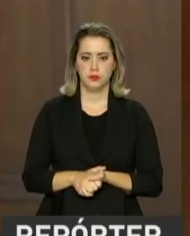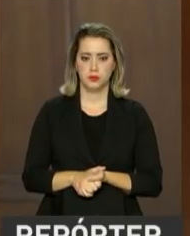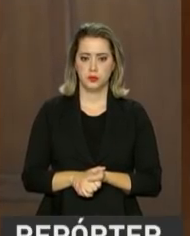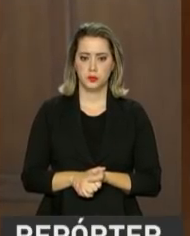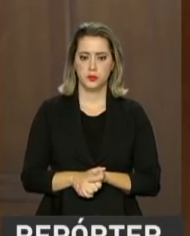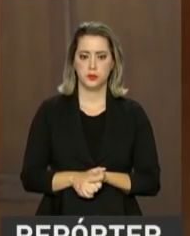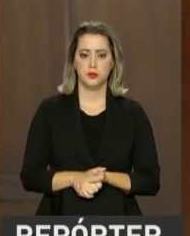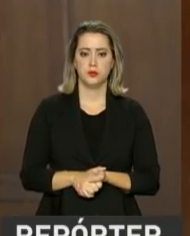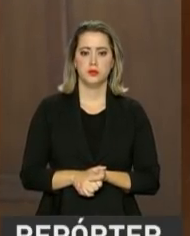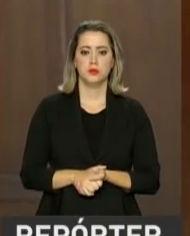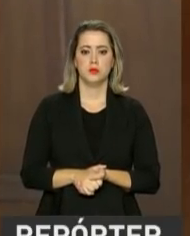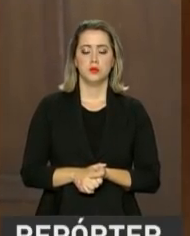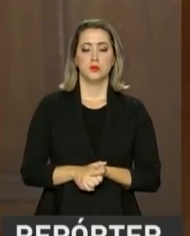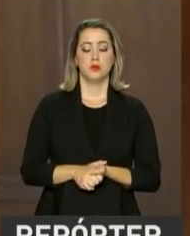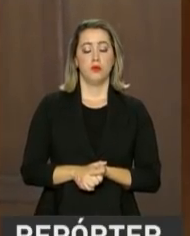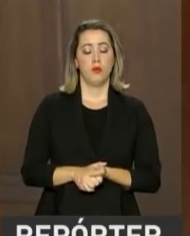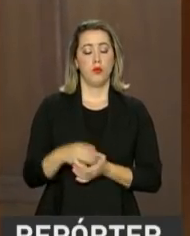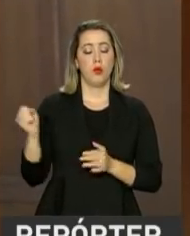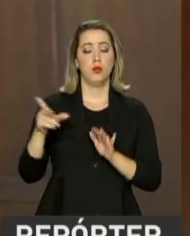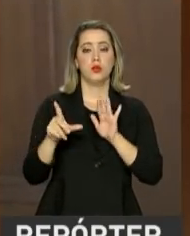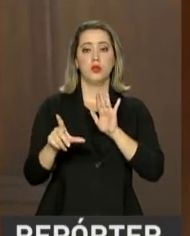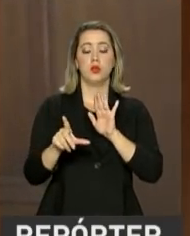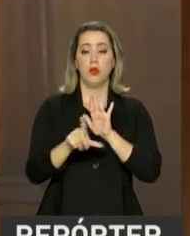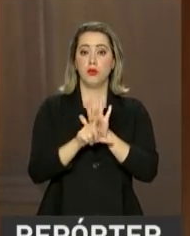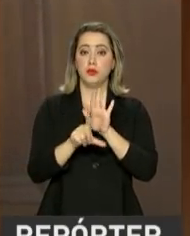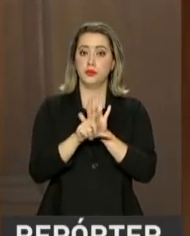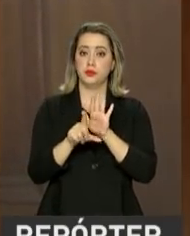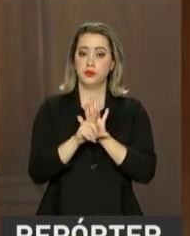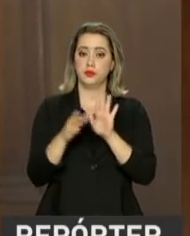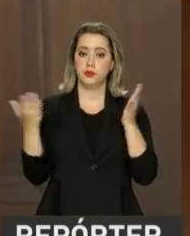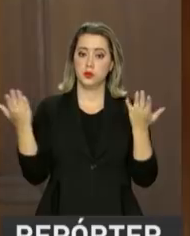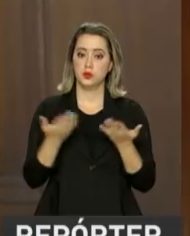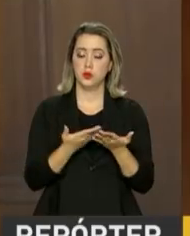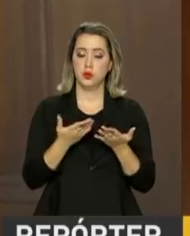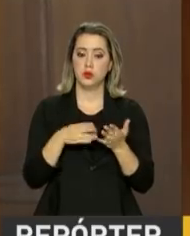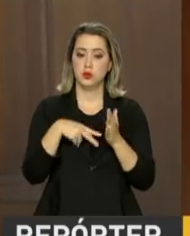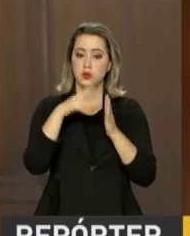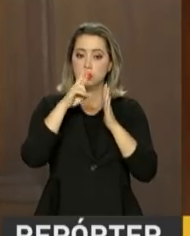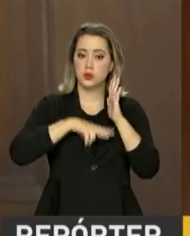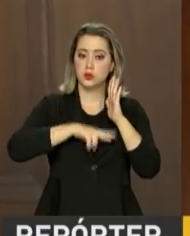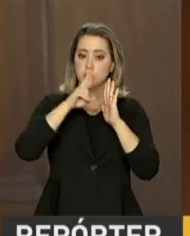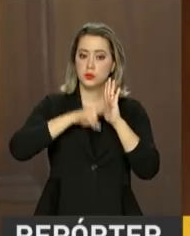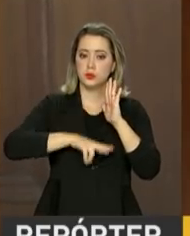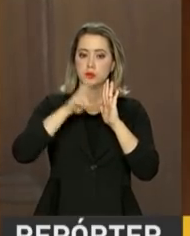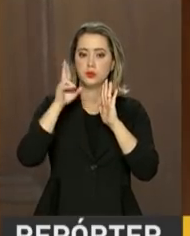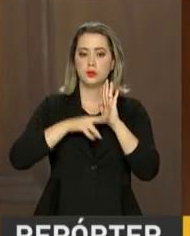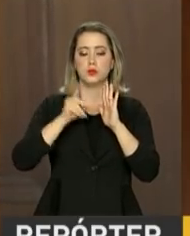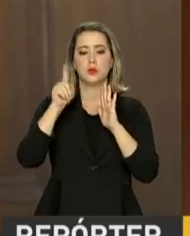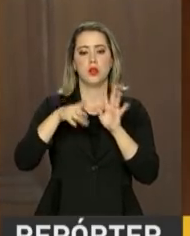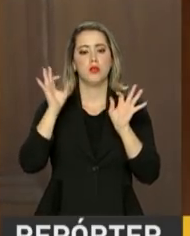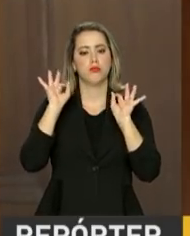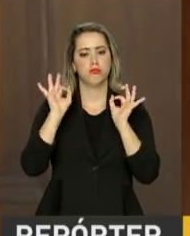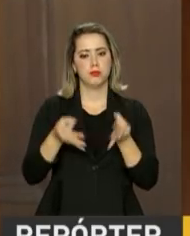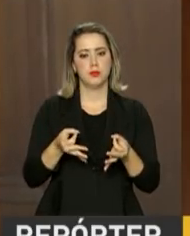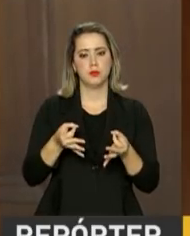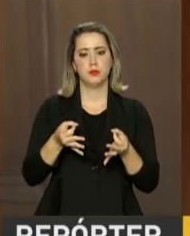A reforma feita nos termos do atual relatório, ela é suficiente.